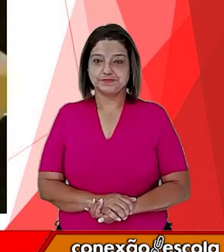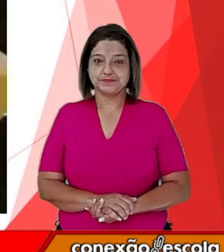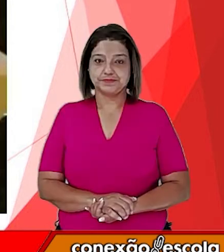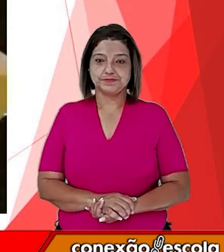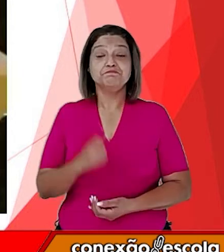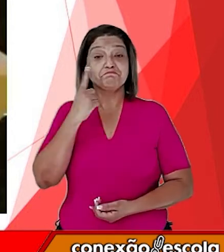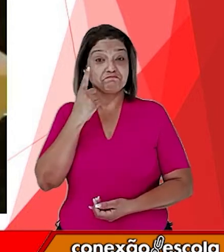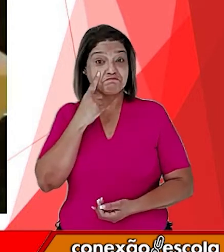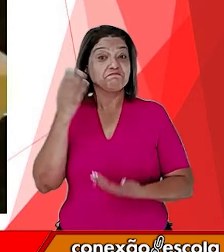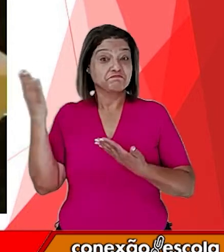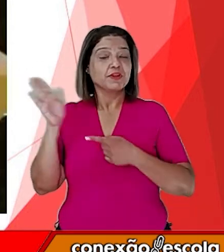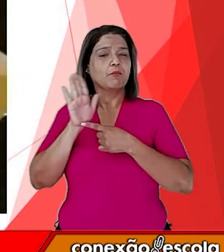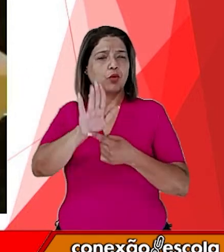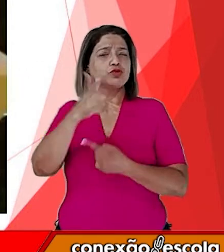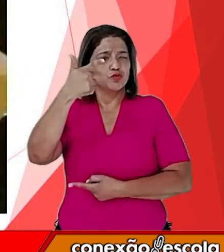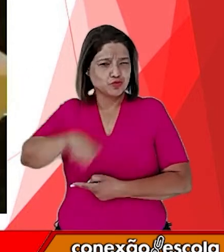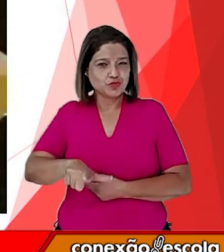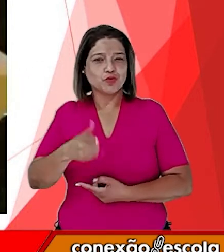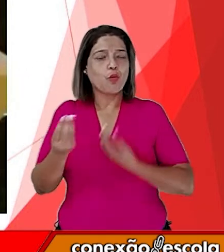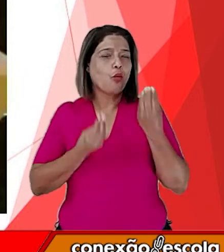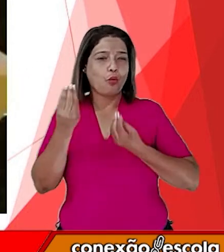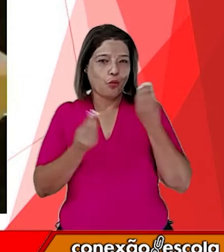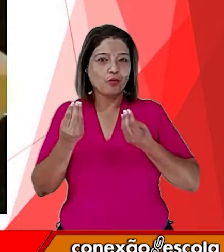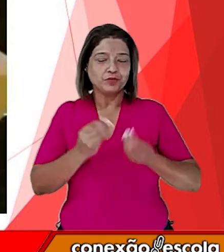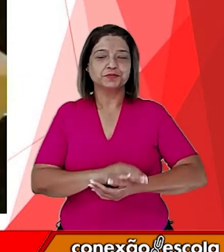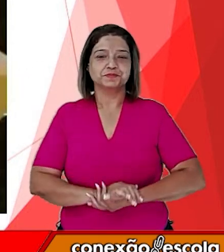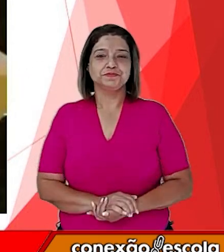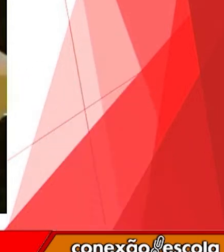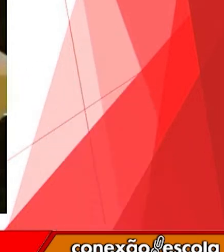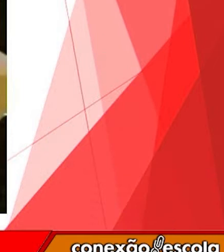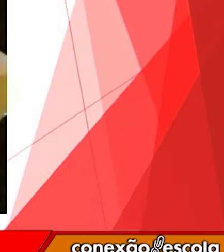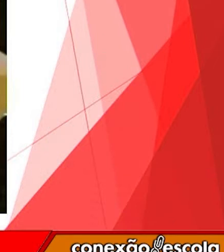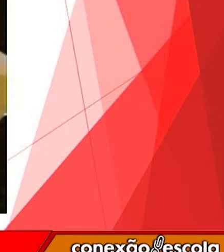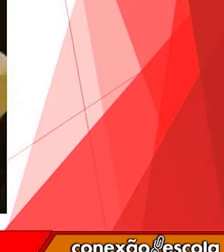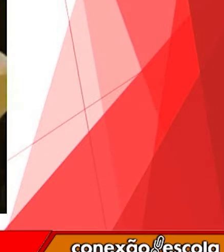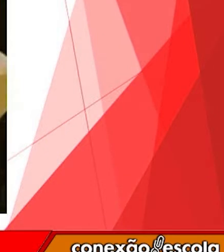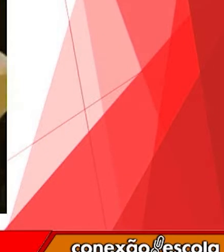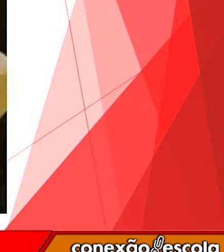Olha só, vou colocar mais uma vez, hein?